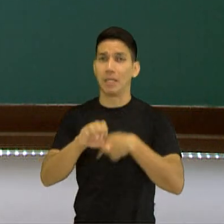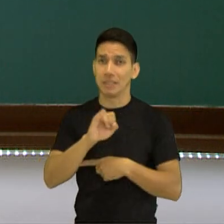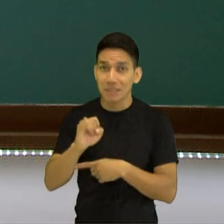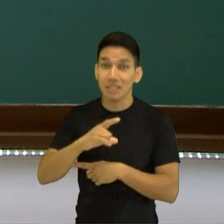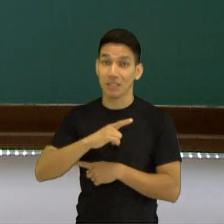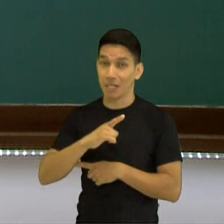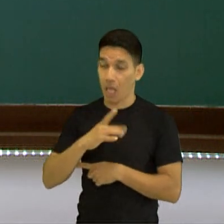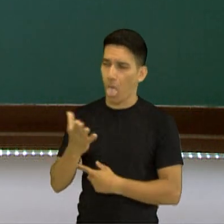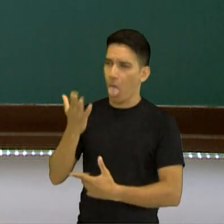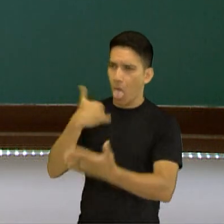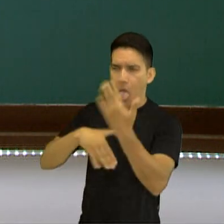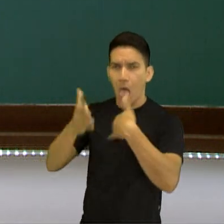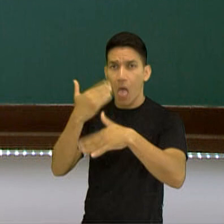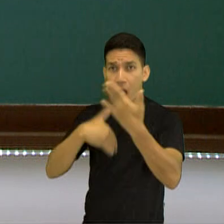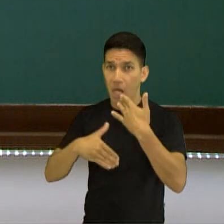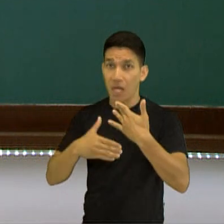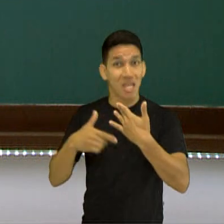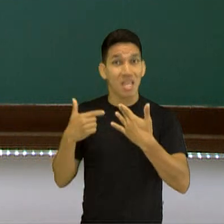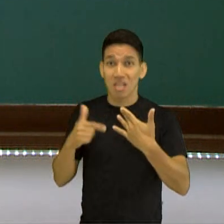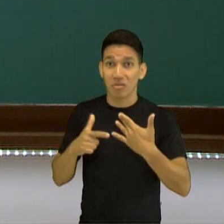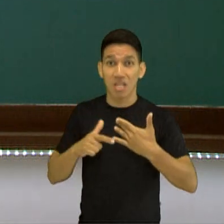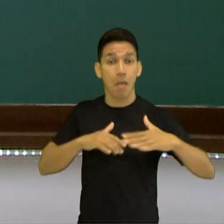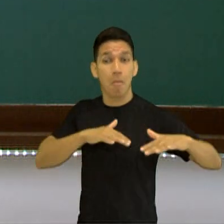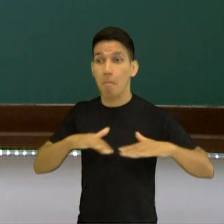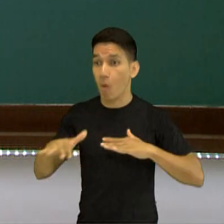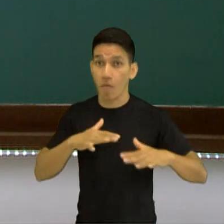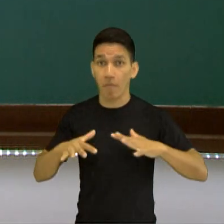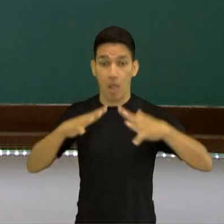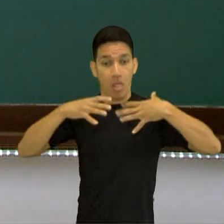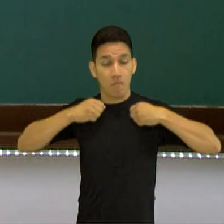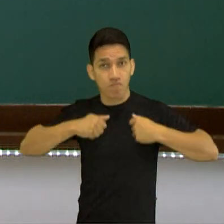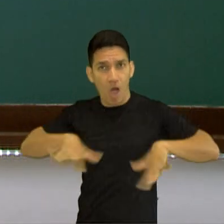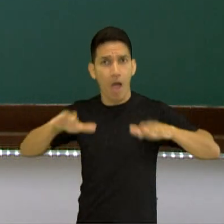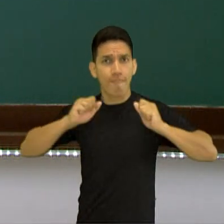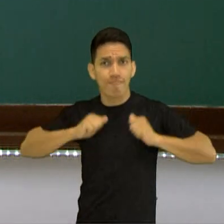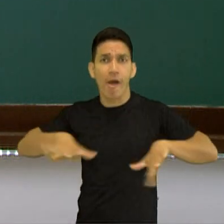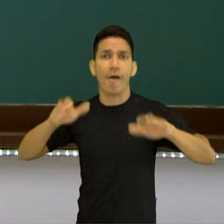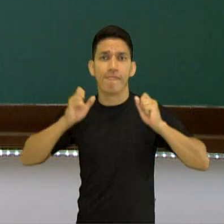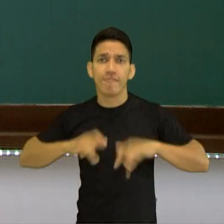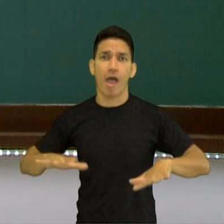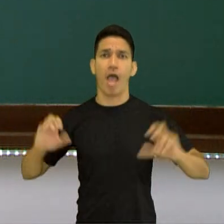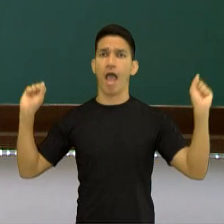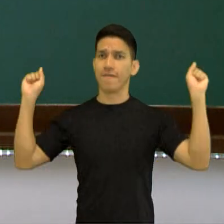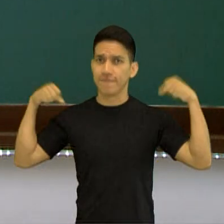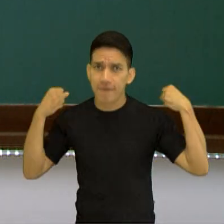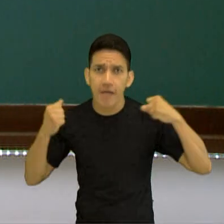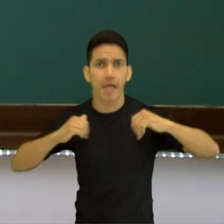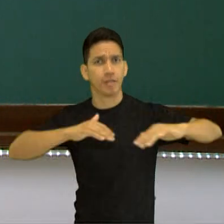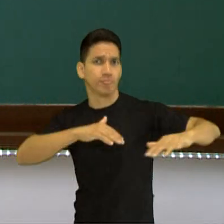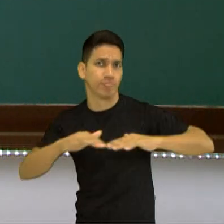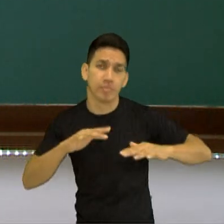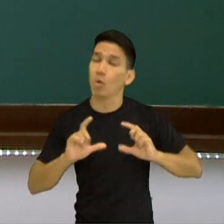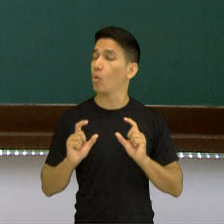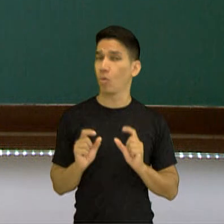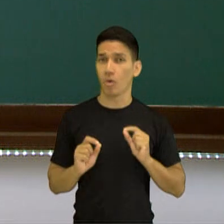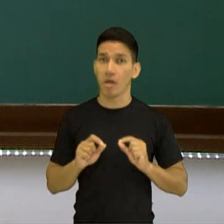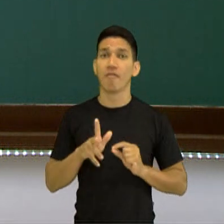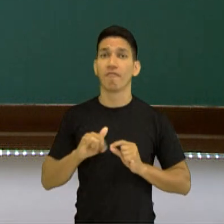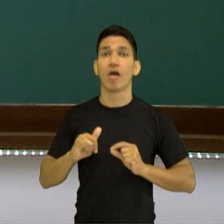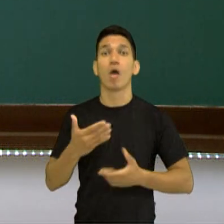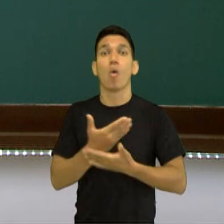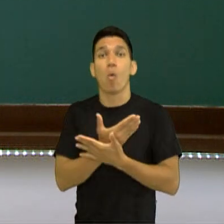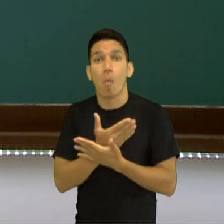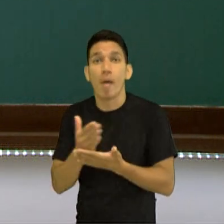essa energia e não gasta toda ela através, de uma atividade física, por exemplo, você vai começar